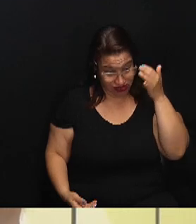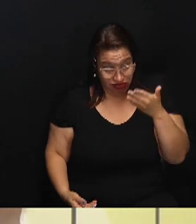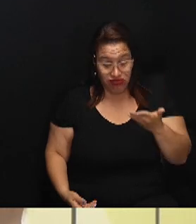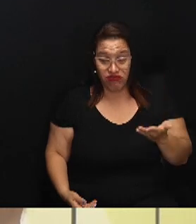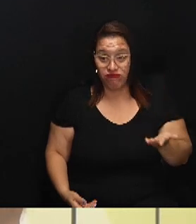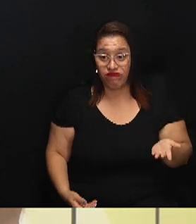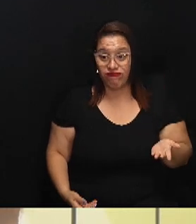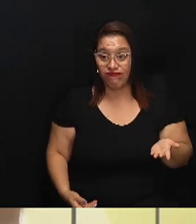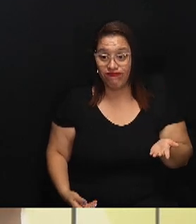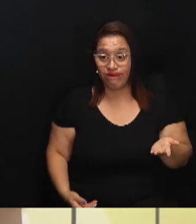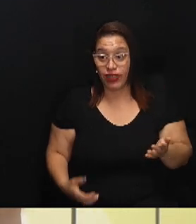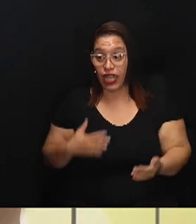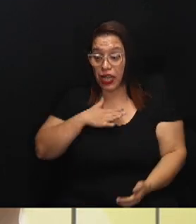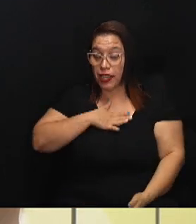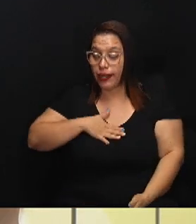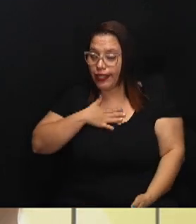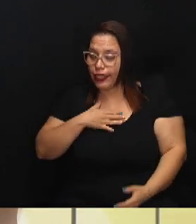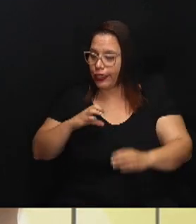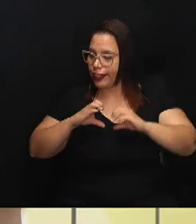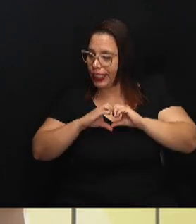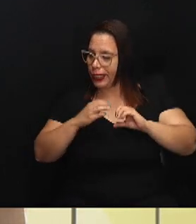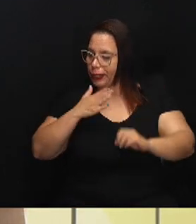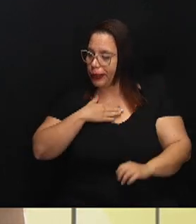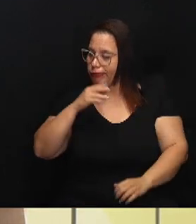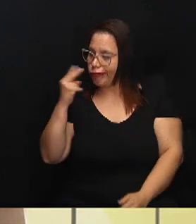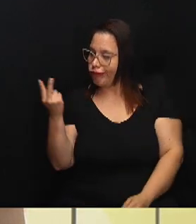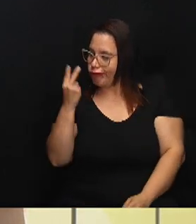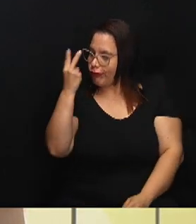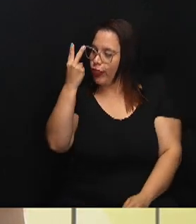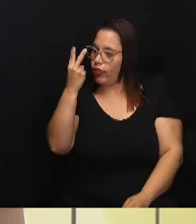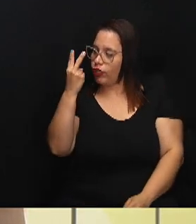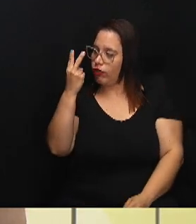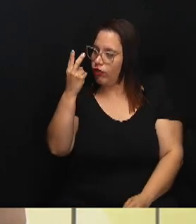também se gostar, né, se dar valor.